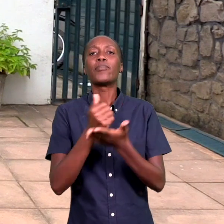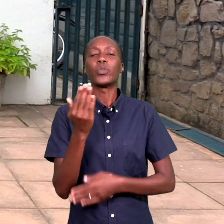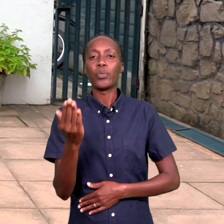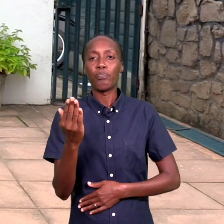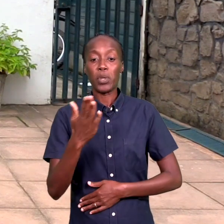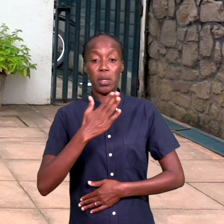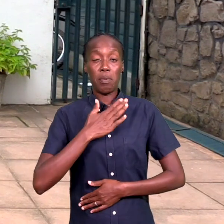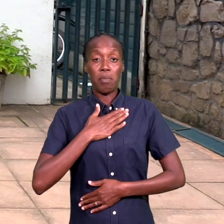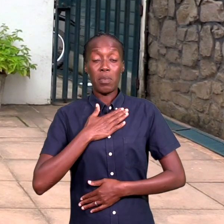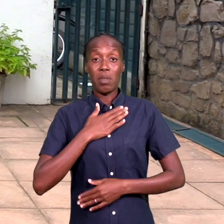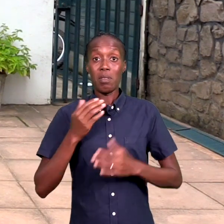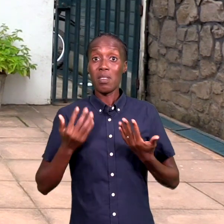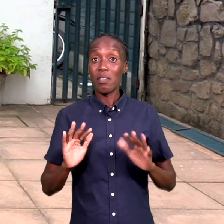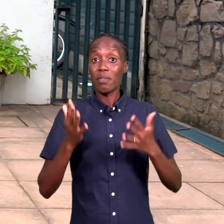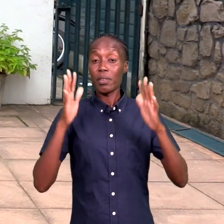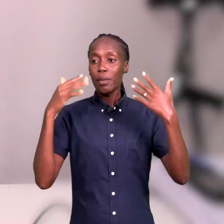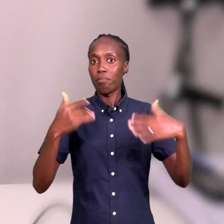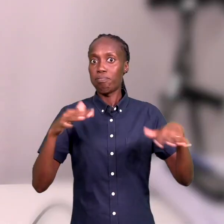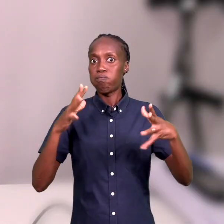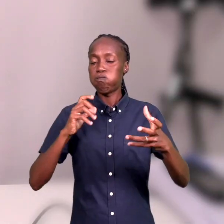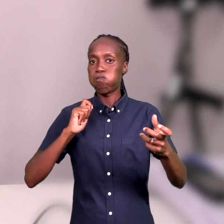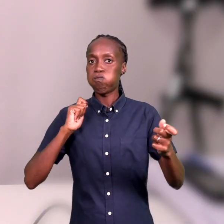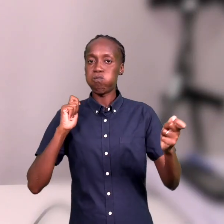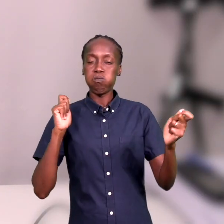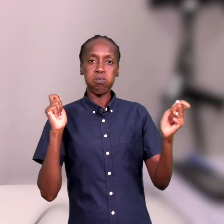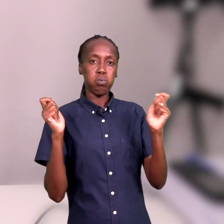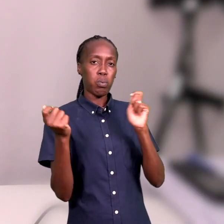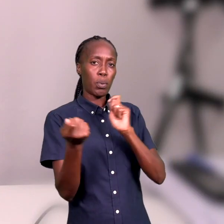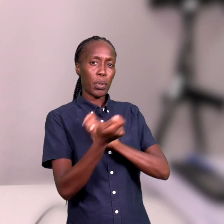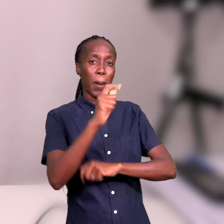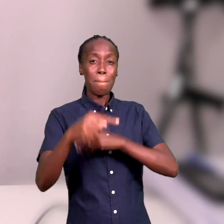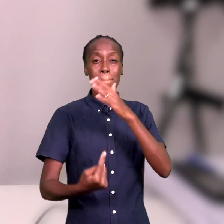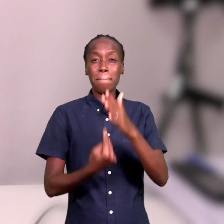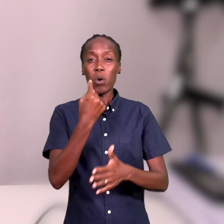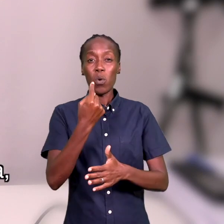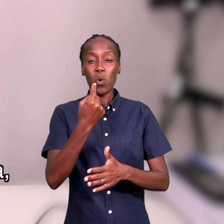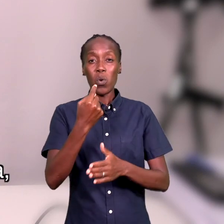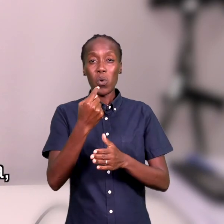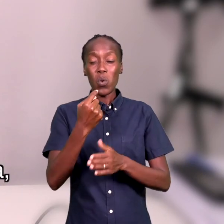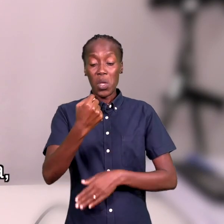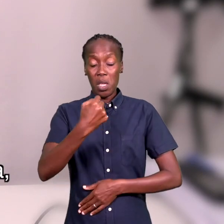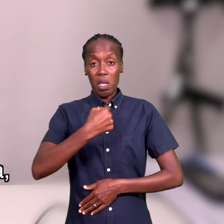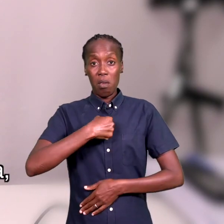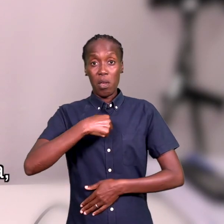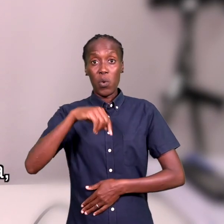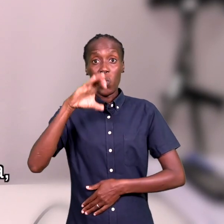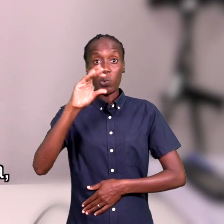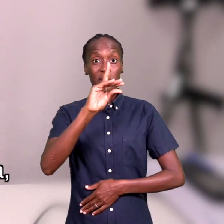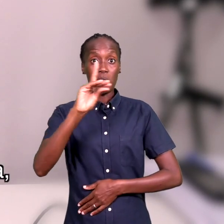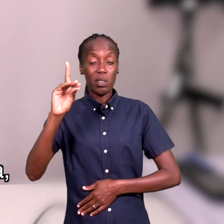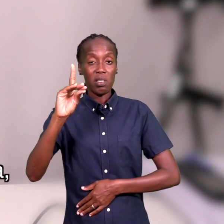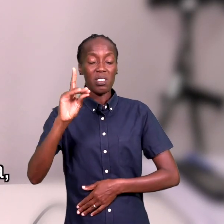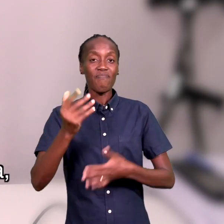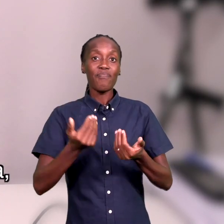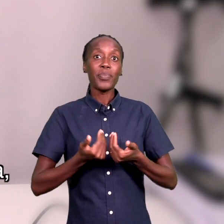foi fundamental nesta fase. A minha vida mudou, mudou totalmente. Eu, quando adquiri a minha